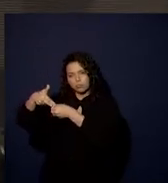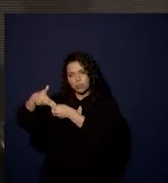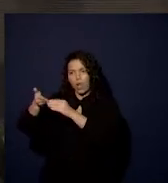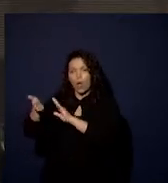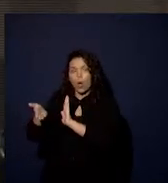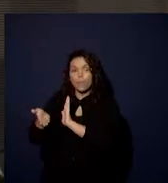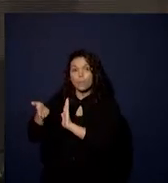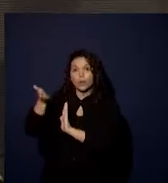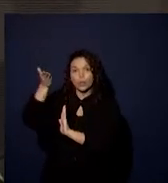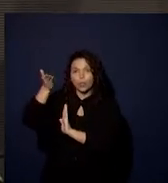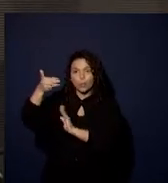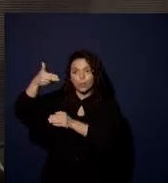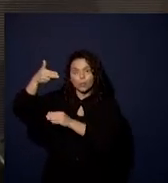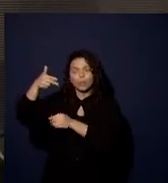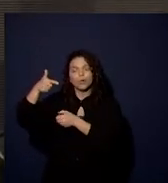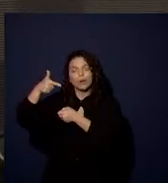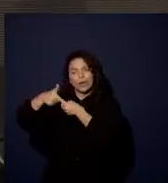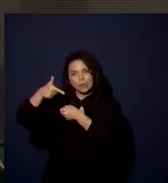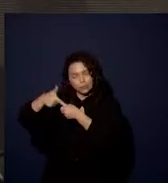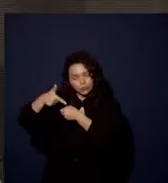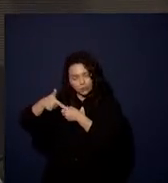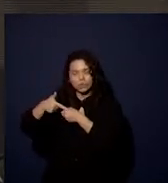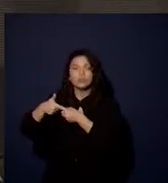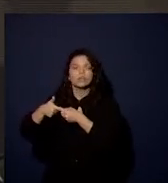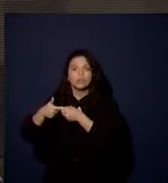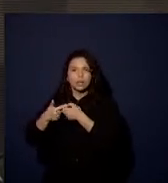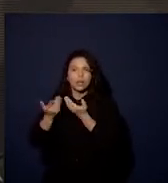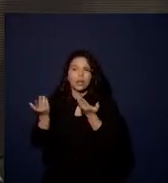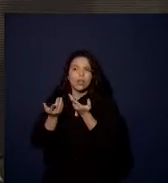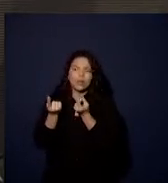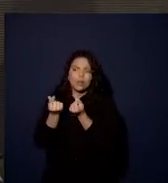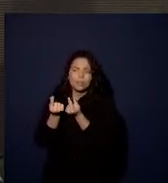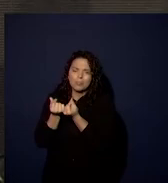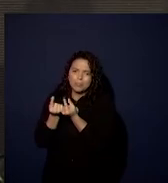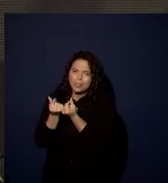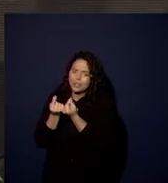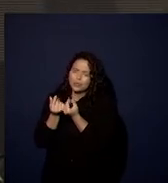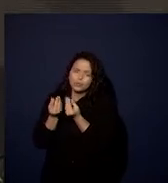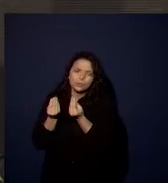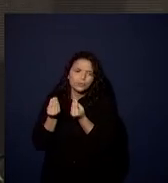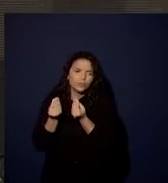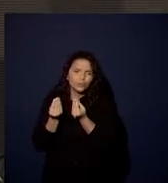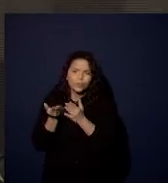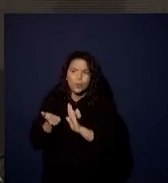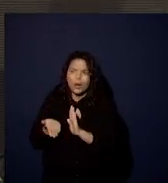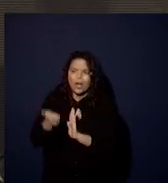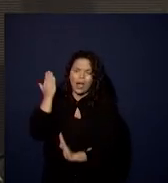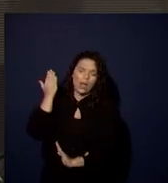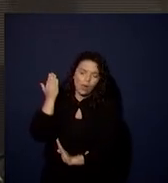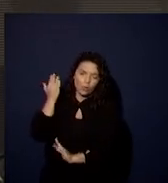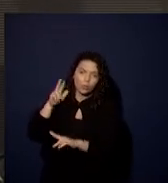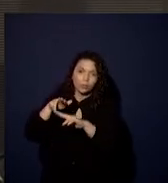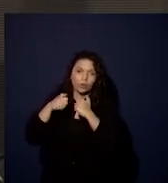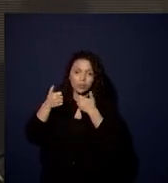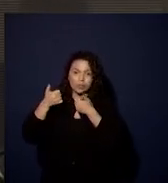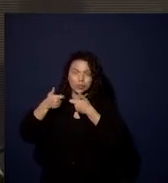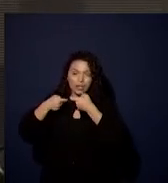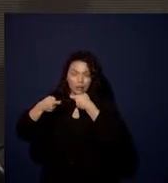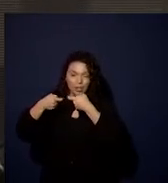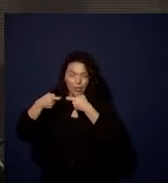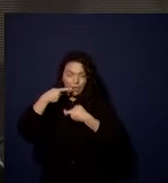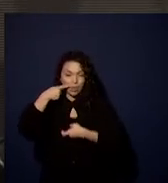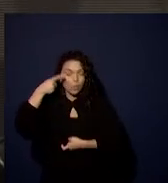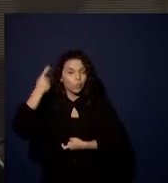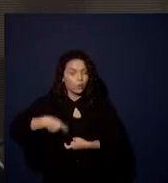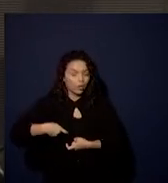crânio e que a gente tá num patamar de preço de derivados e consequentemente de biocombustíveis bastante